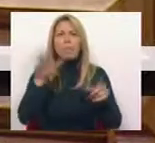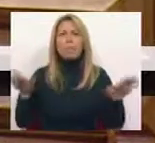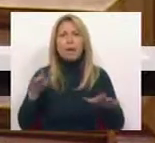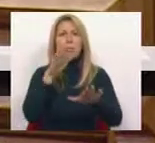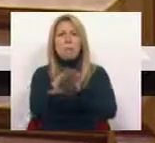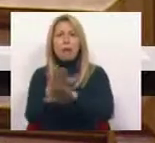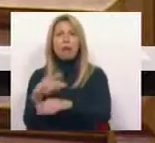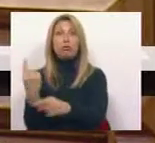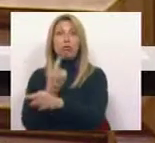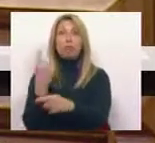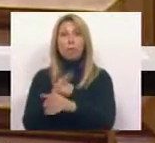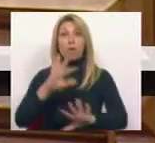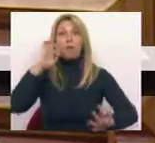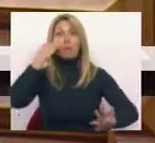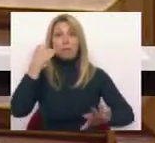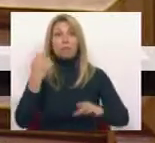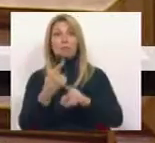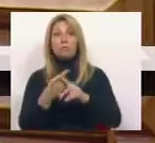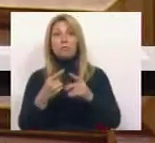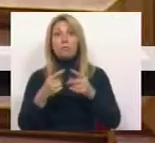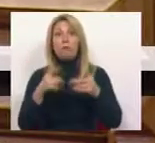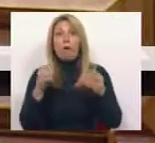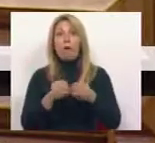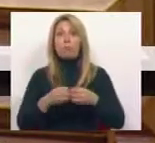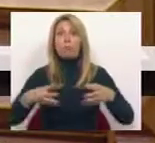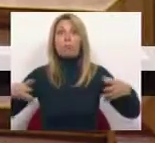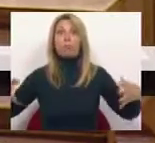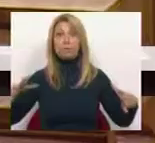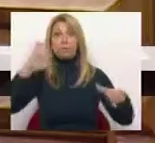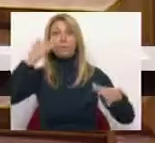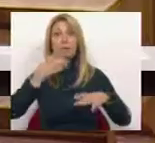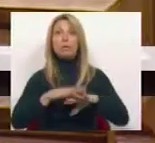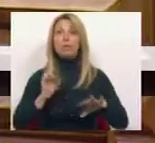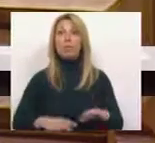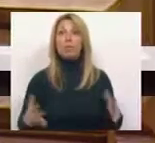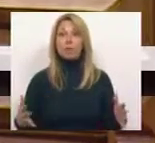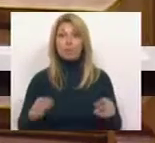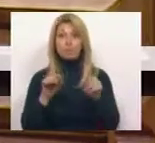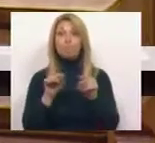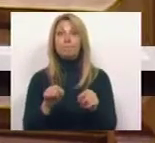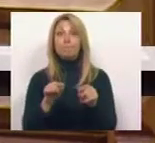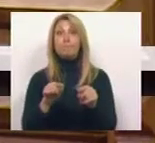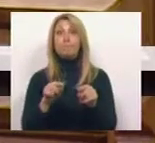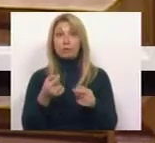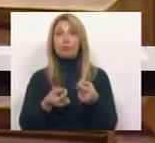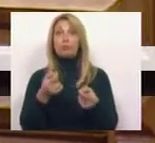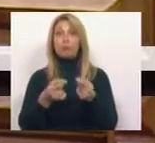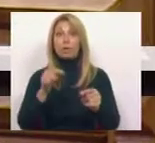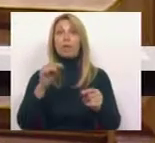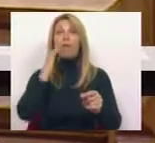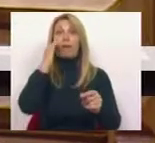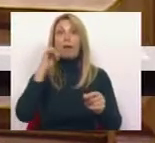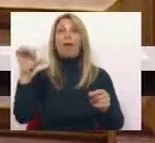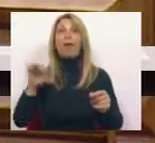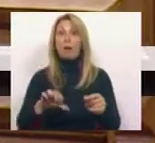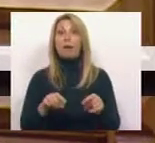à vida e à reprodução de várias espécies. Esse assoreamento, que se tem vindo a agravar, tem também repercussões